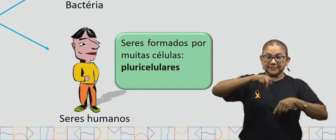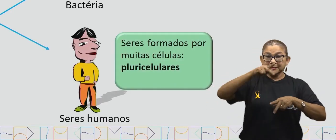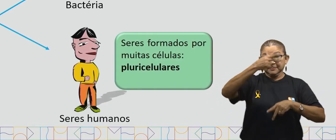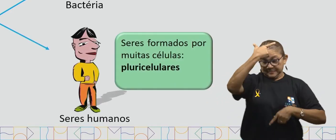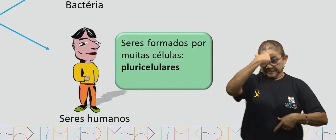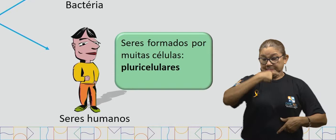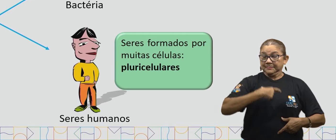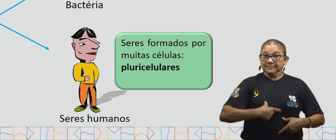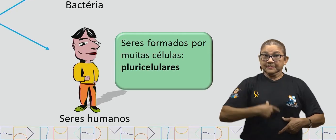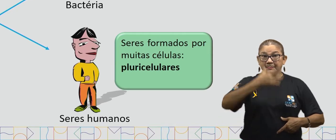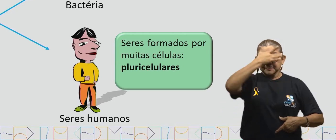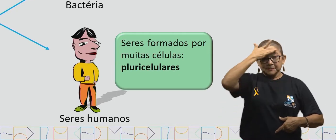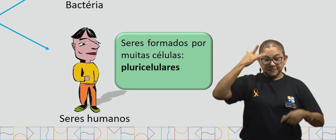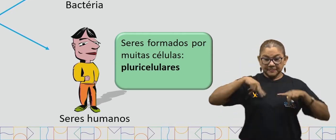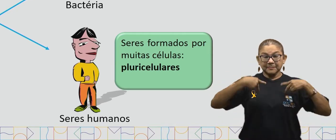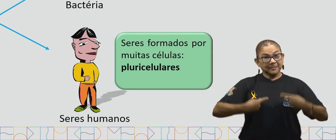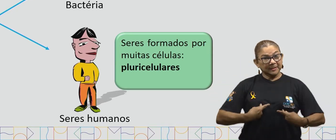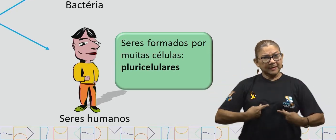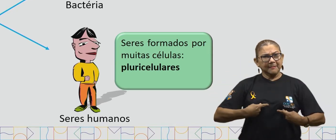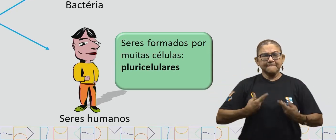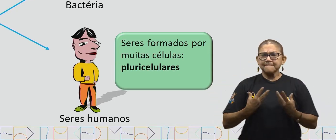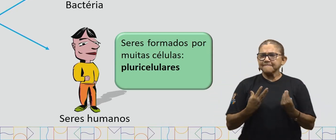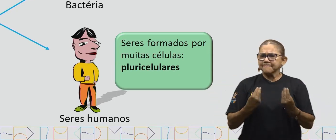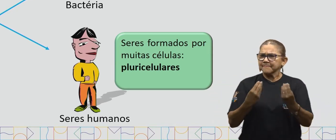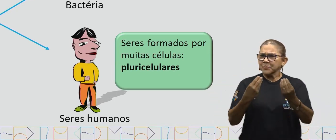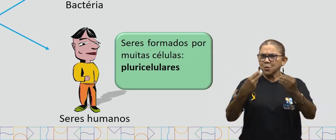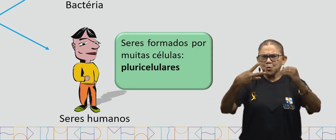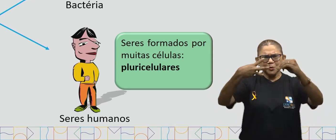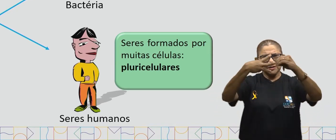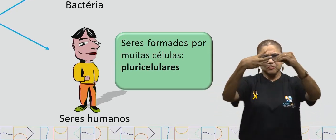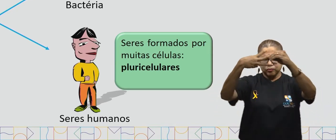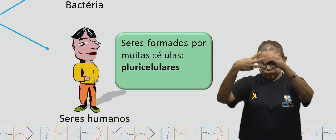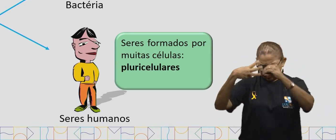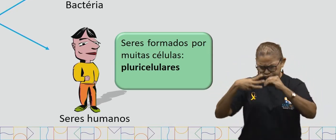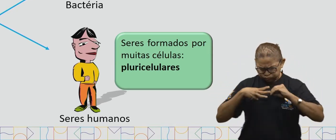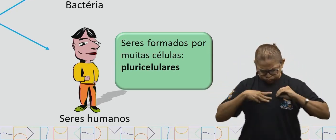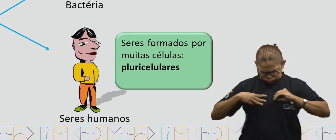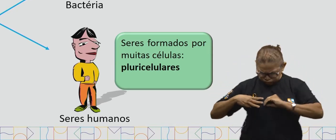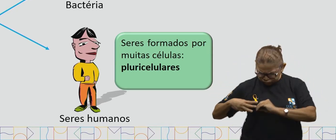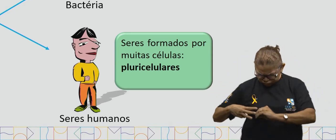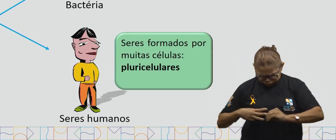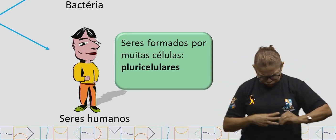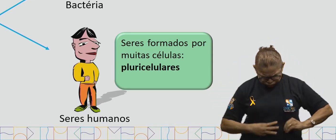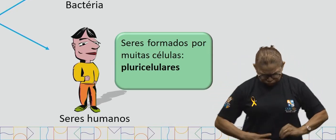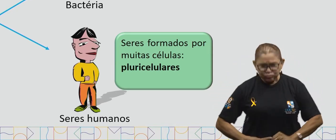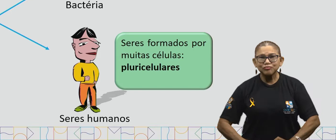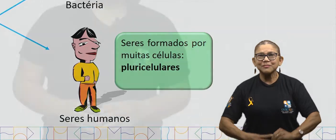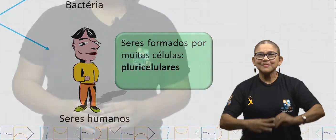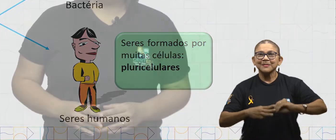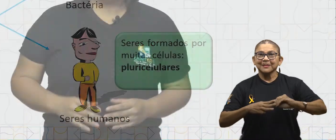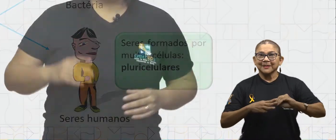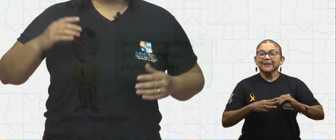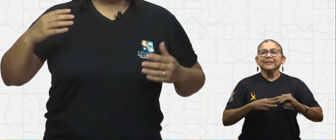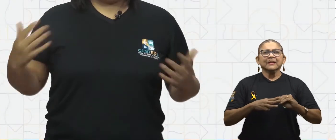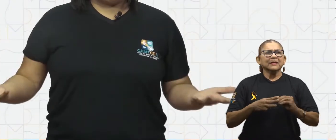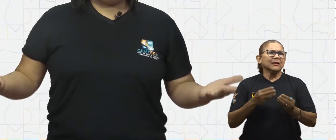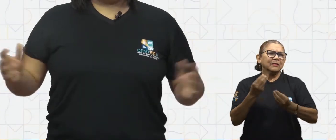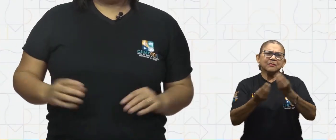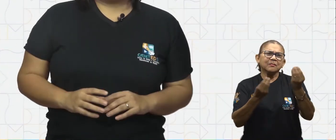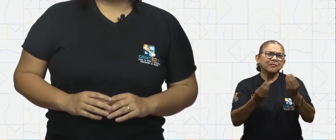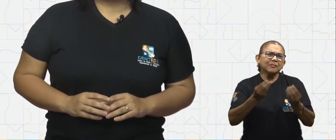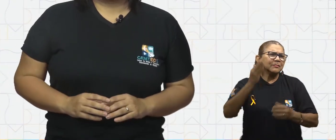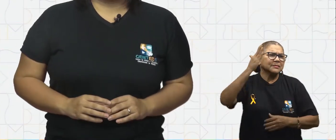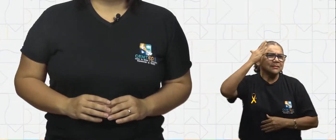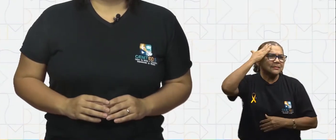células, como nós, os seres humanos. São os chamados pluricelulares. E